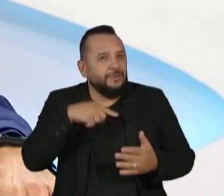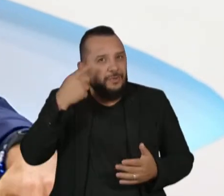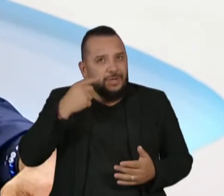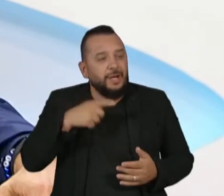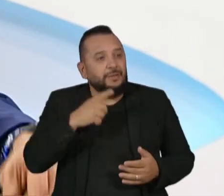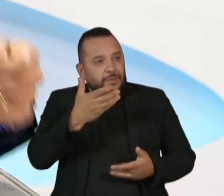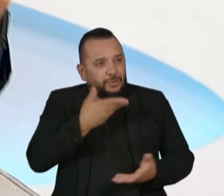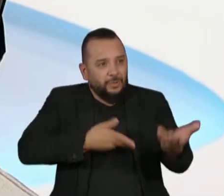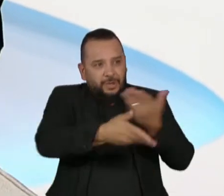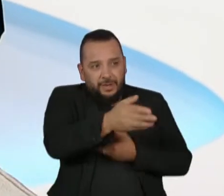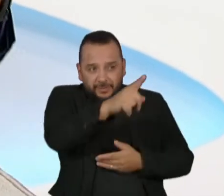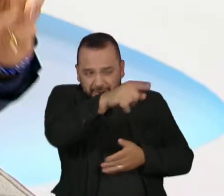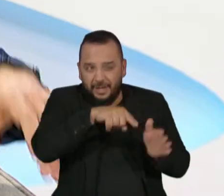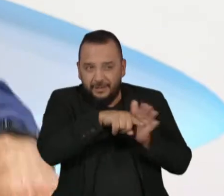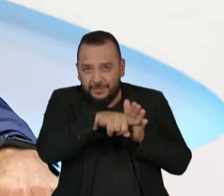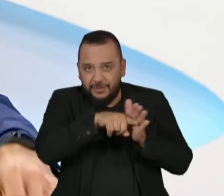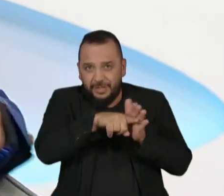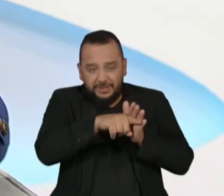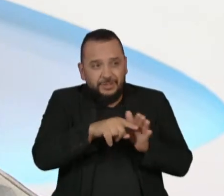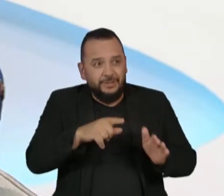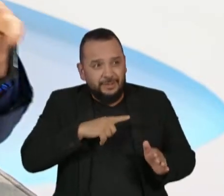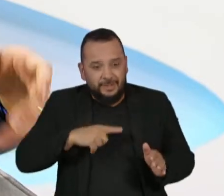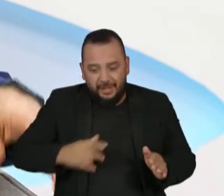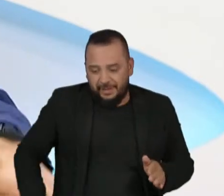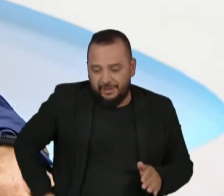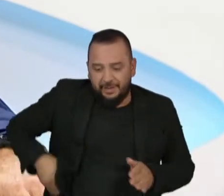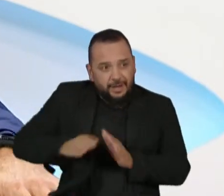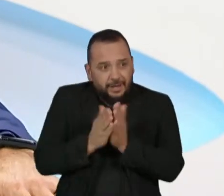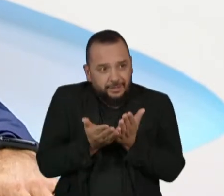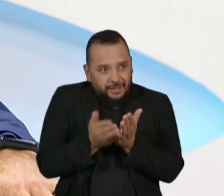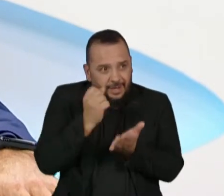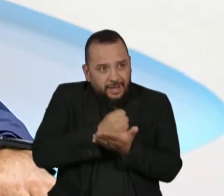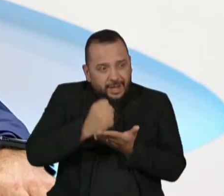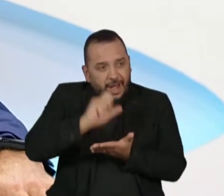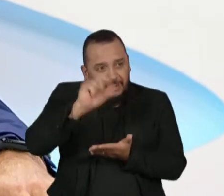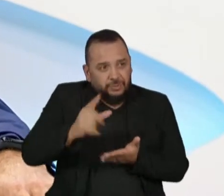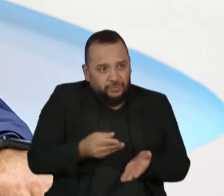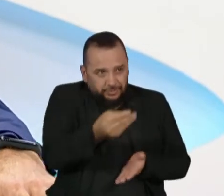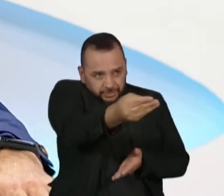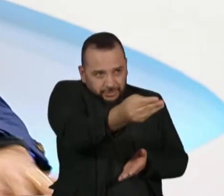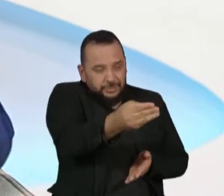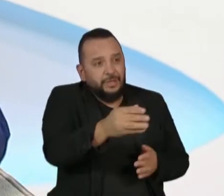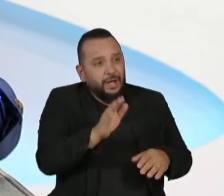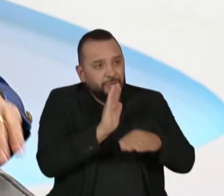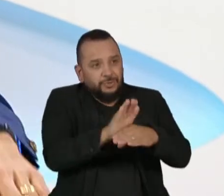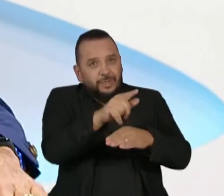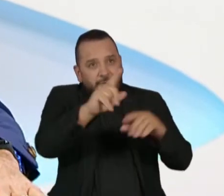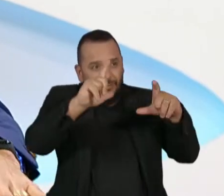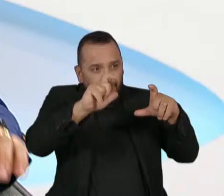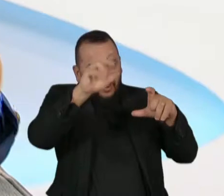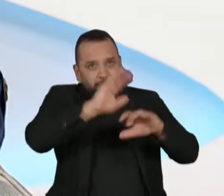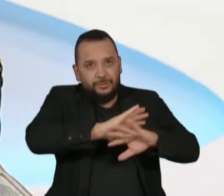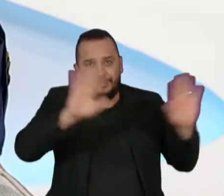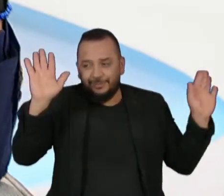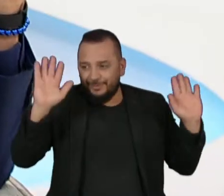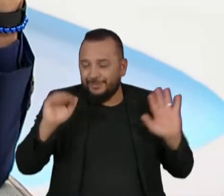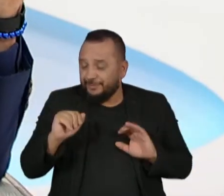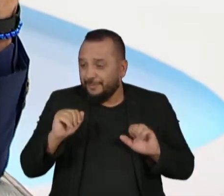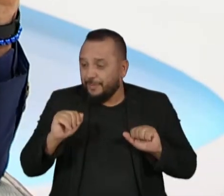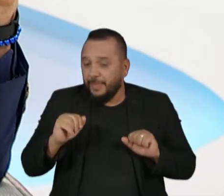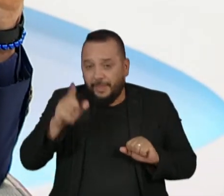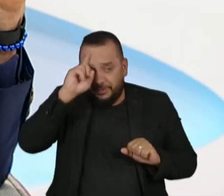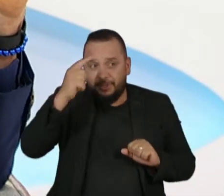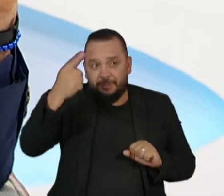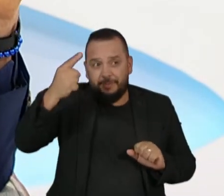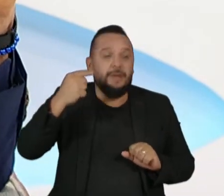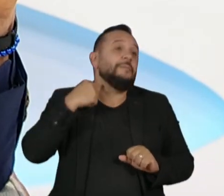quiser, que você é um cara investigativo, eu te dou ela aqui no intervalo, você tira a foto dela inteira, eu vou te mostrar uma coisa, até para te ajudar nisso aí, que aí mata o assunto. Dia 1º